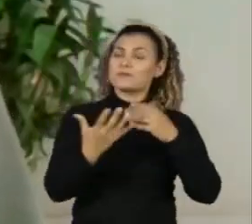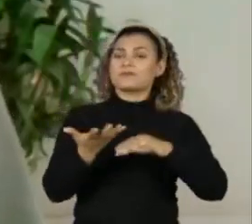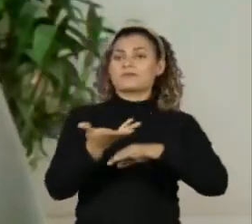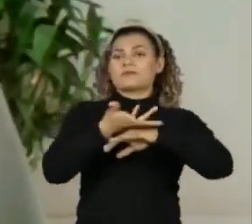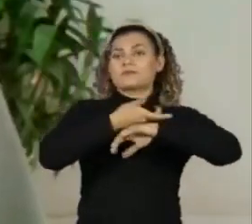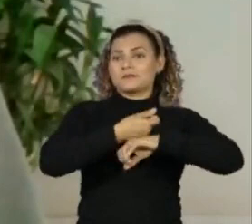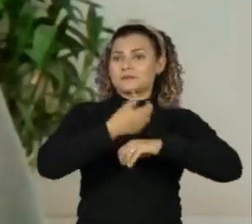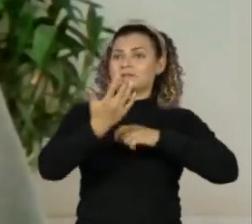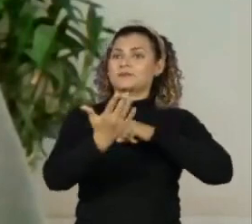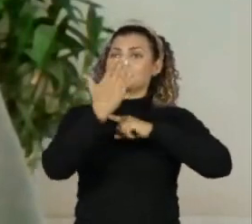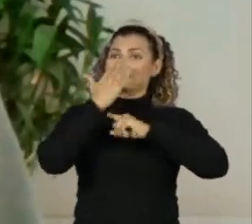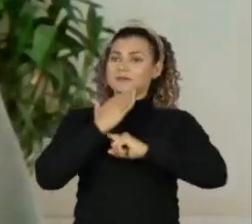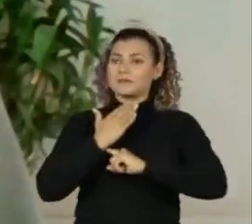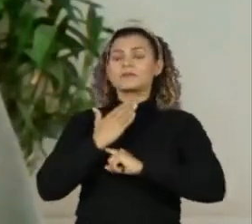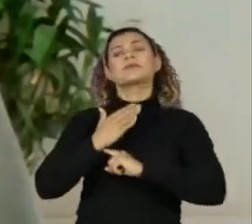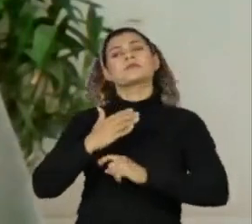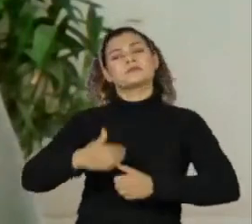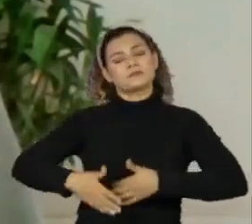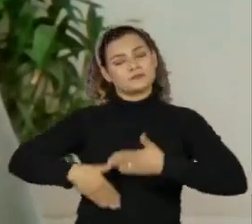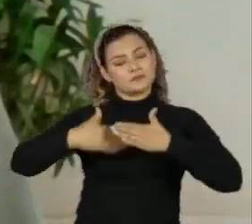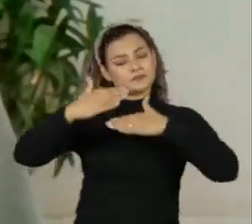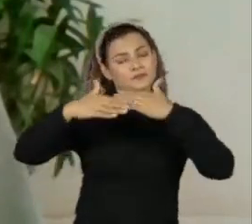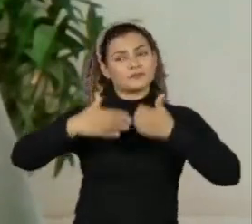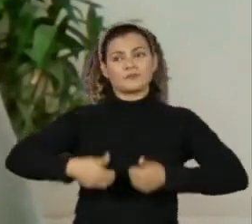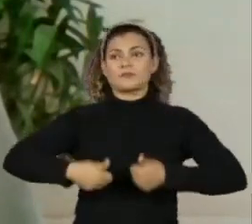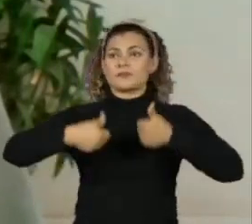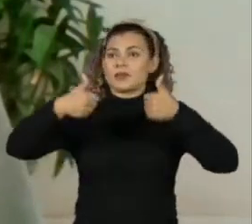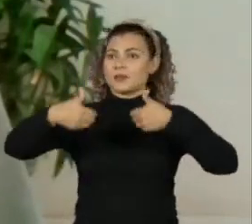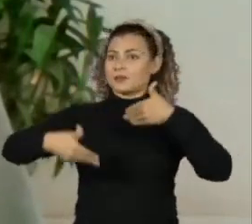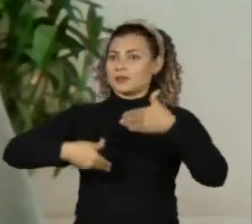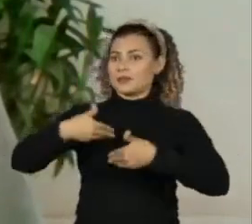que pode e contribui de forma significativa para o melhor tratamento e o melhor desfecho.